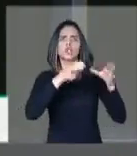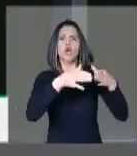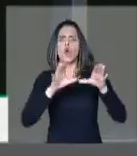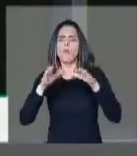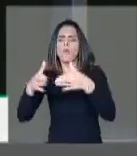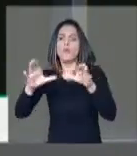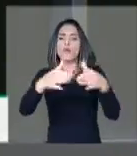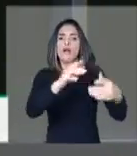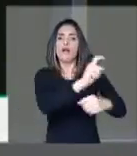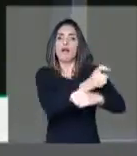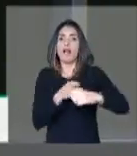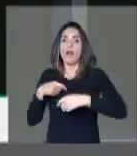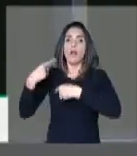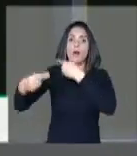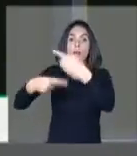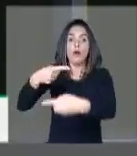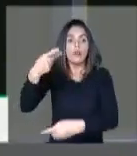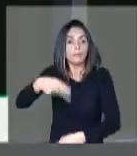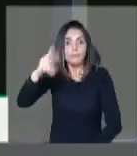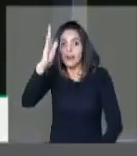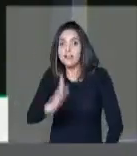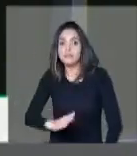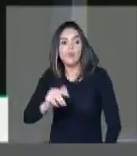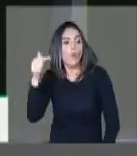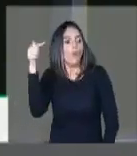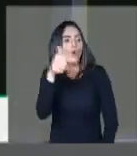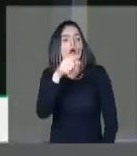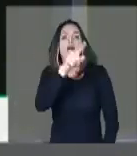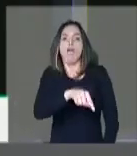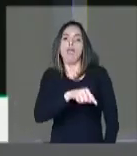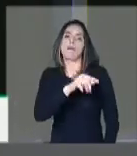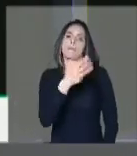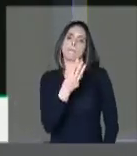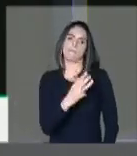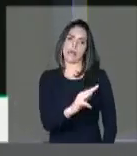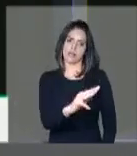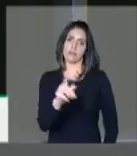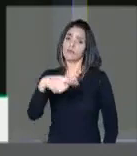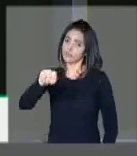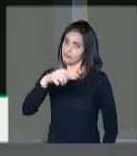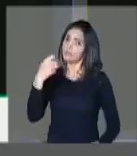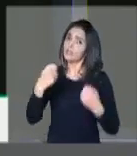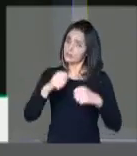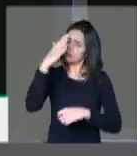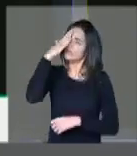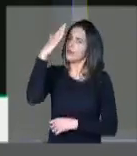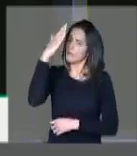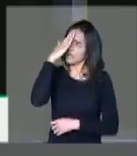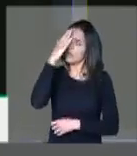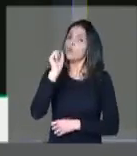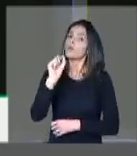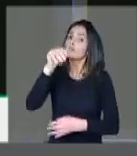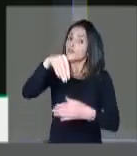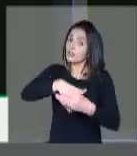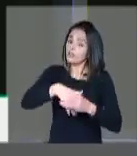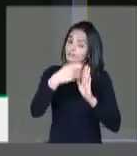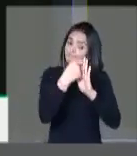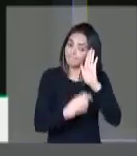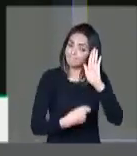do brasil e é preciso que esse plenário tenha conhecimento do que está sendo votado aqui esta noite